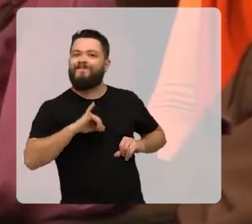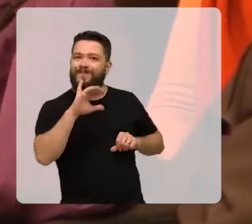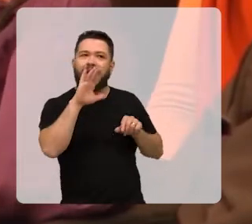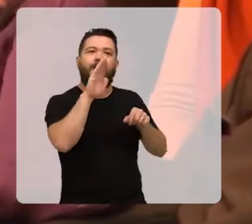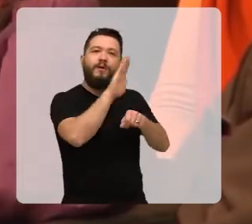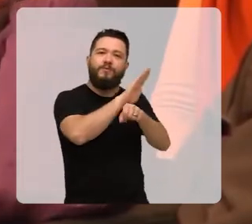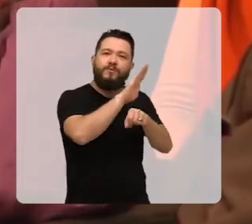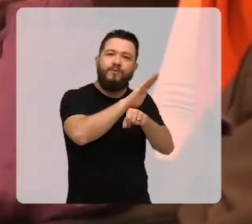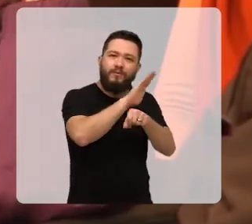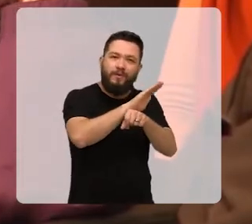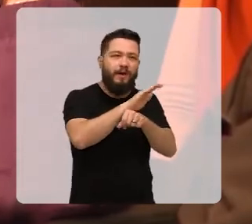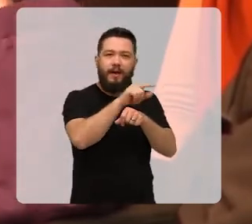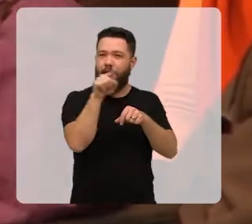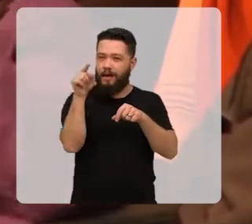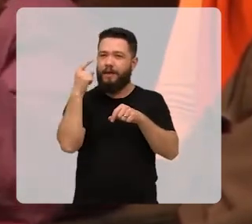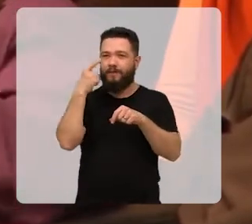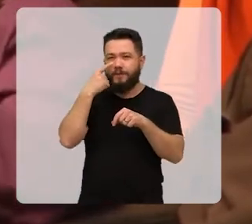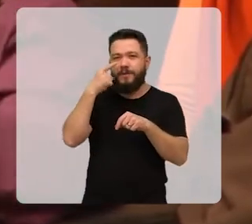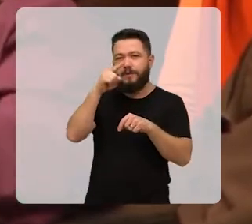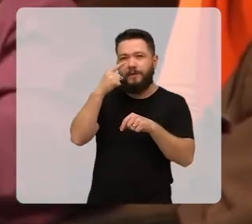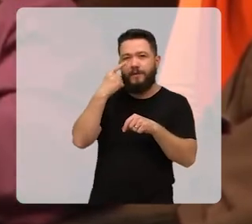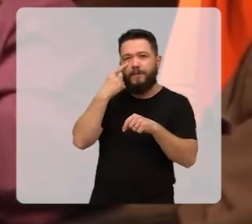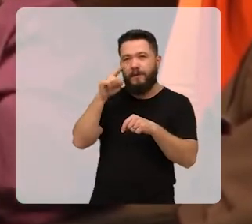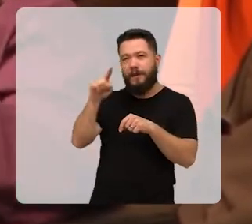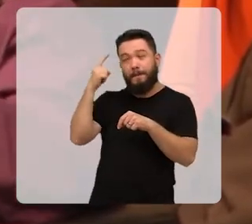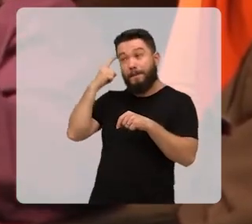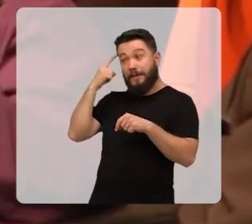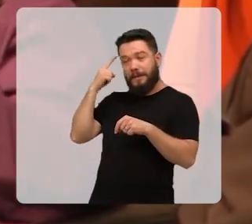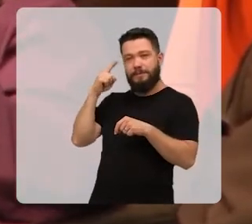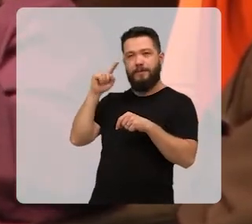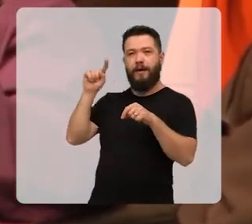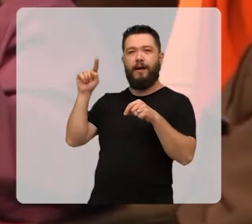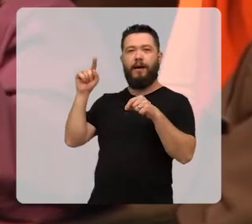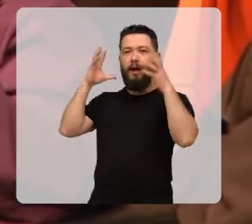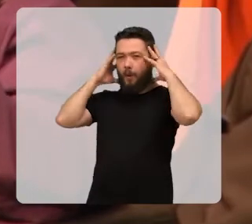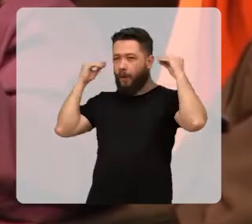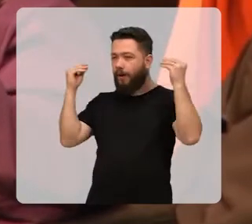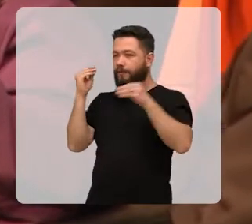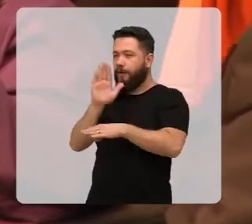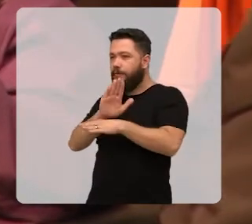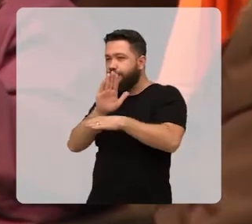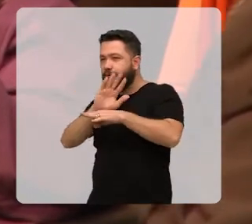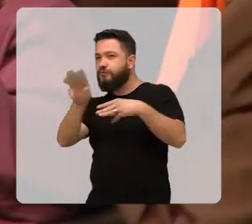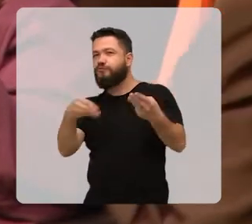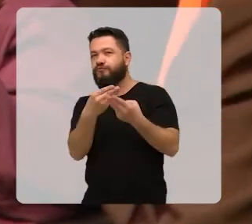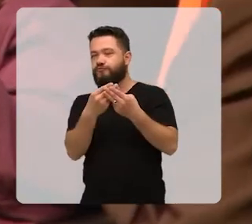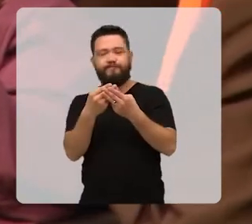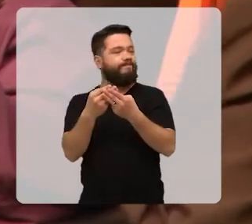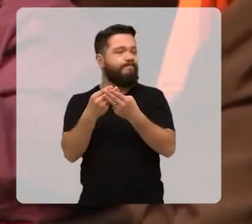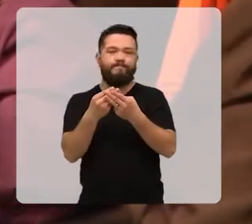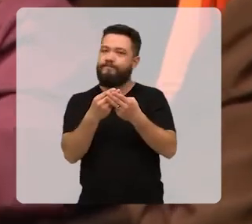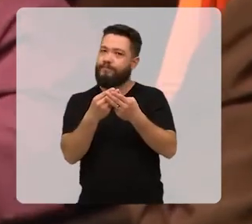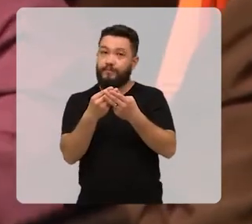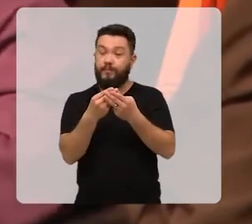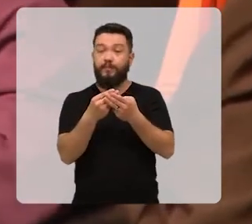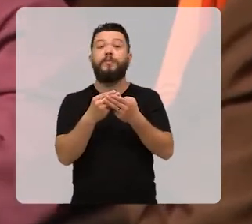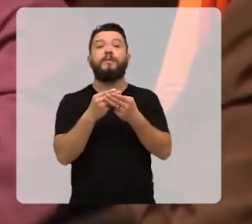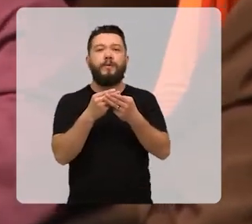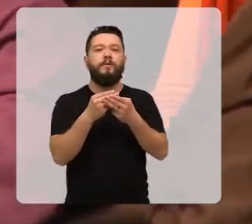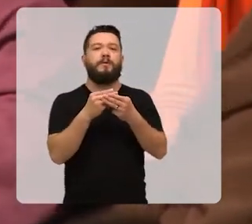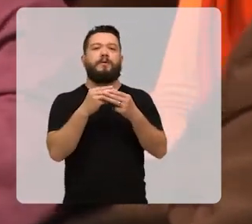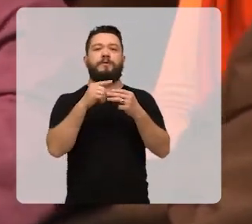ajudou todo mundo, não foi. O fim de setembro de 1943 foi retirada da nossa casa.